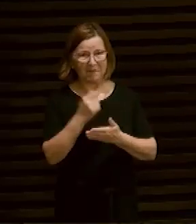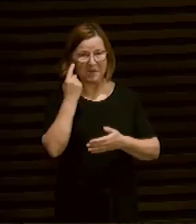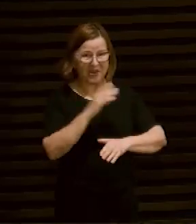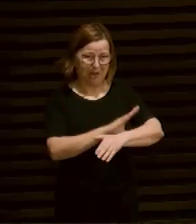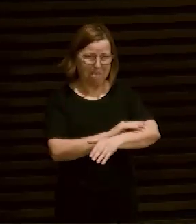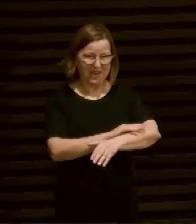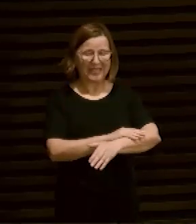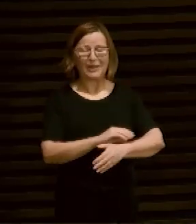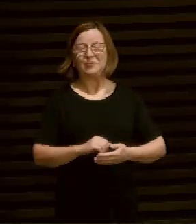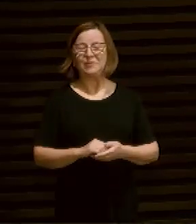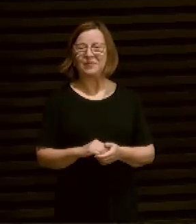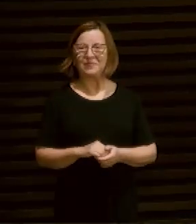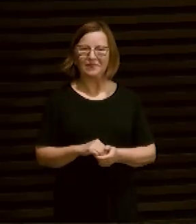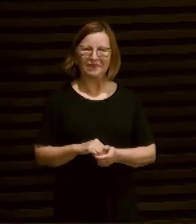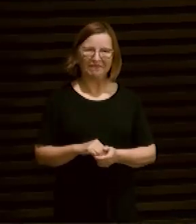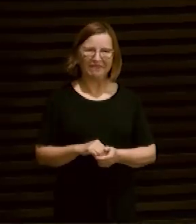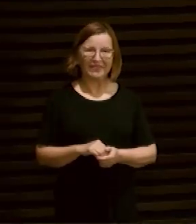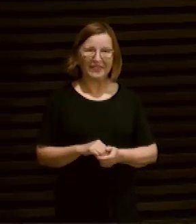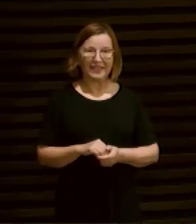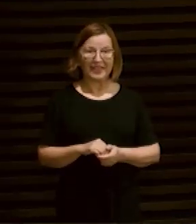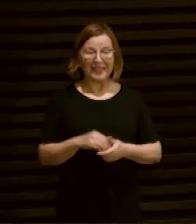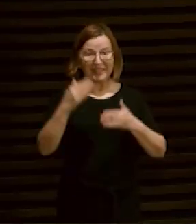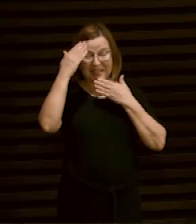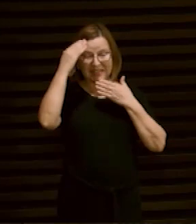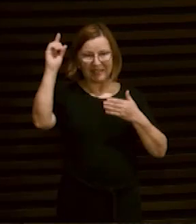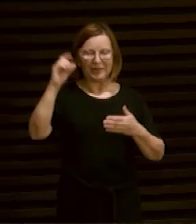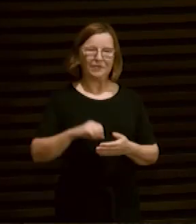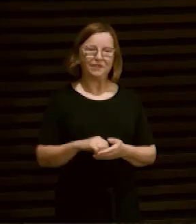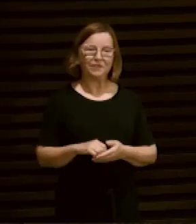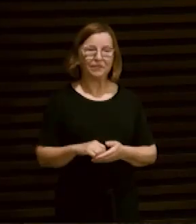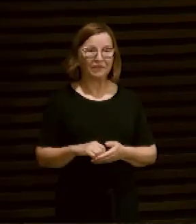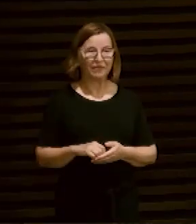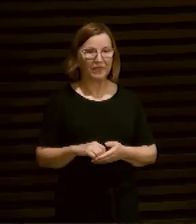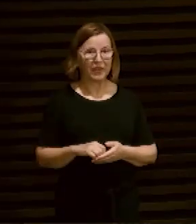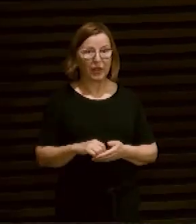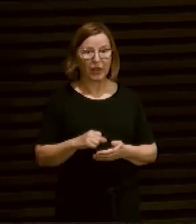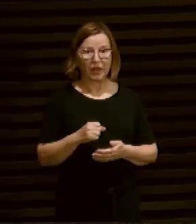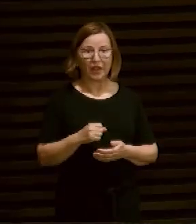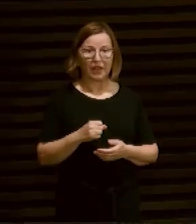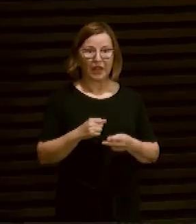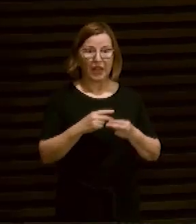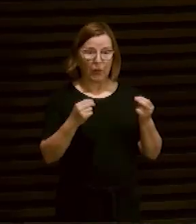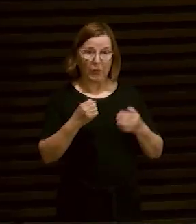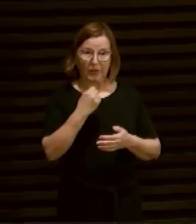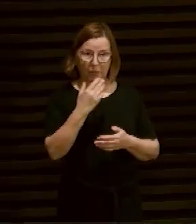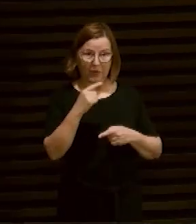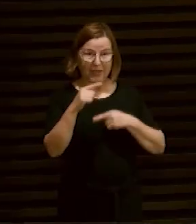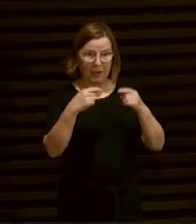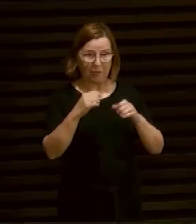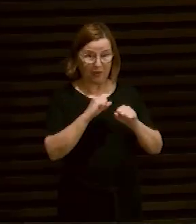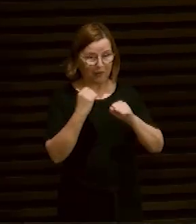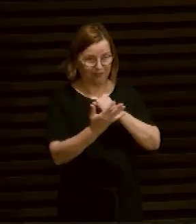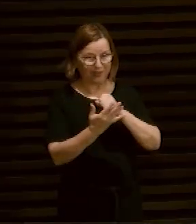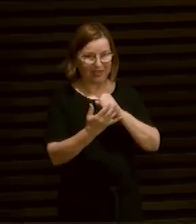de jovem, graças ao Covid. A segunda é que ele me fez acordar. As madrugadas eu acordo,